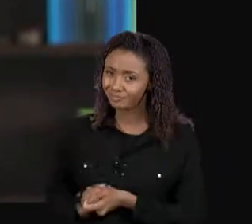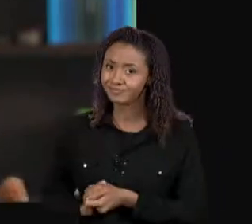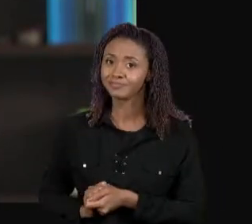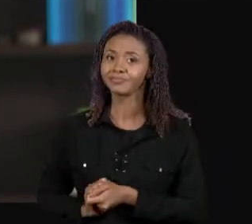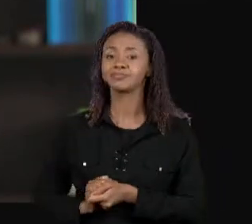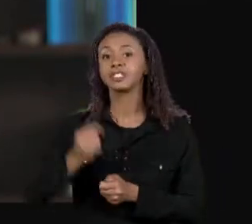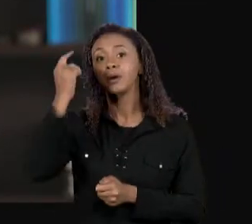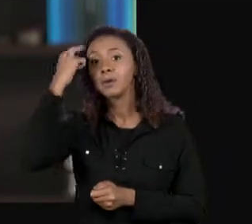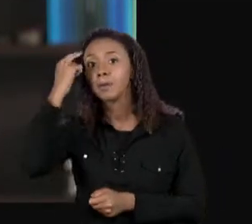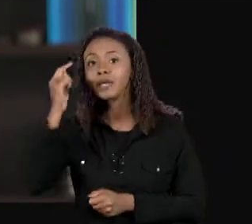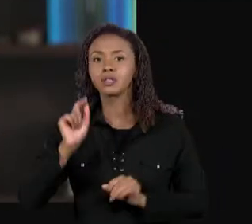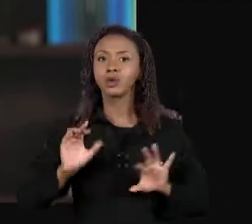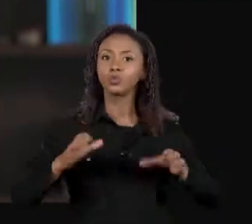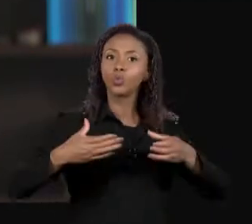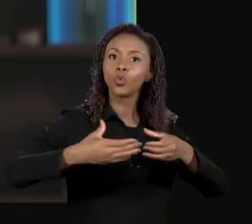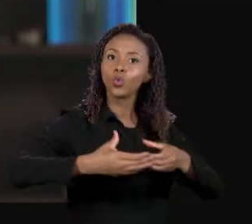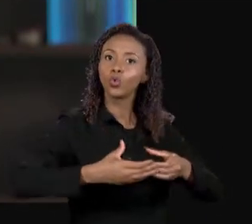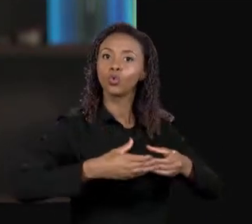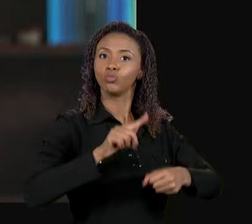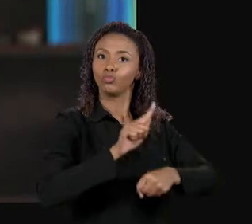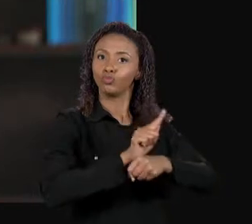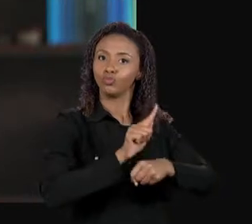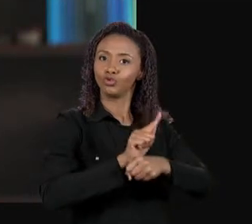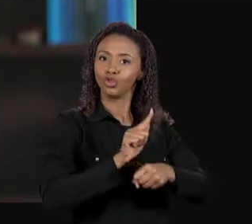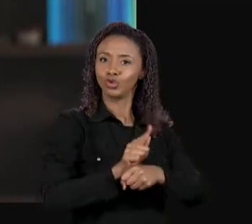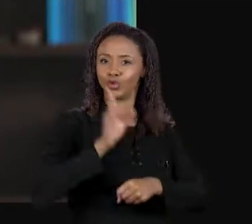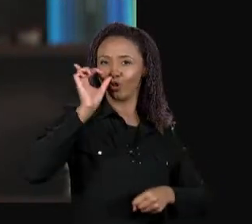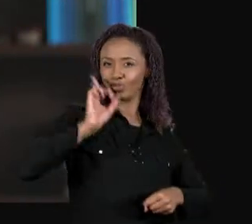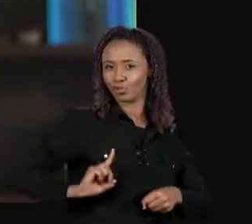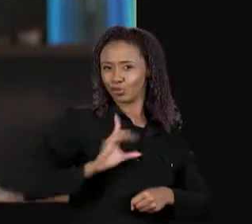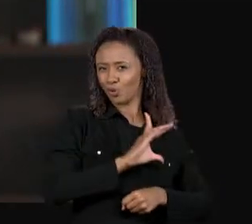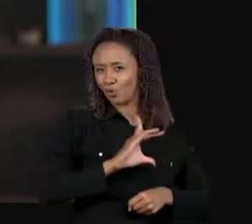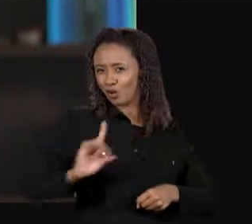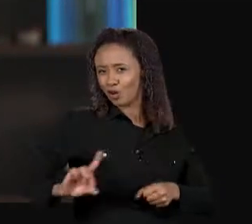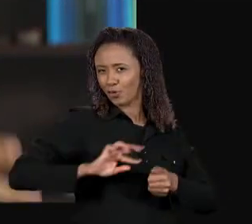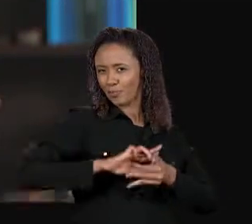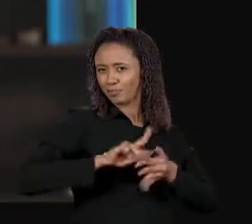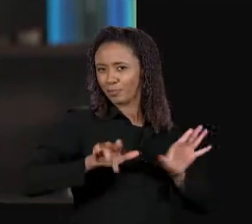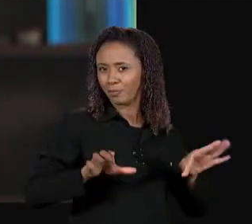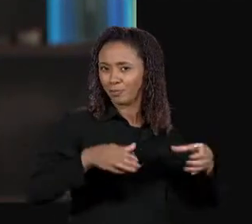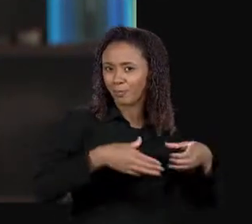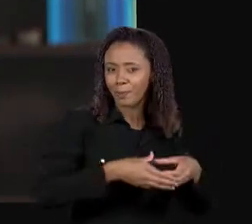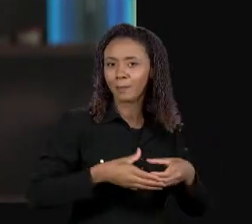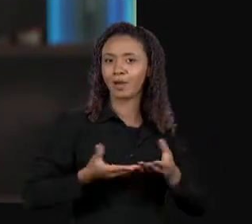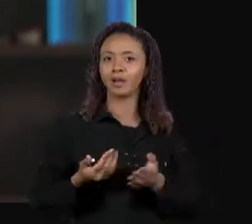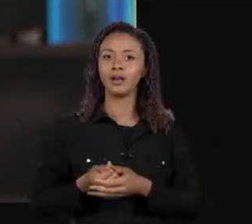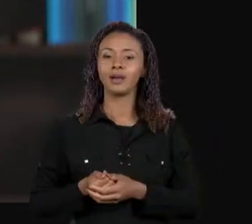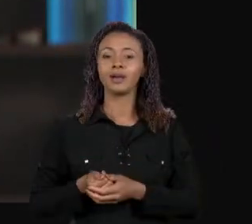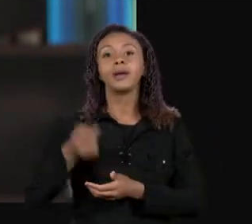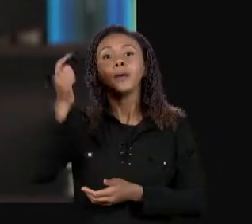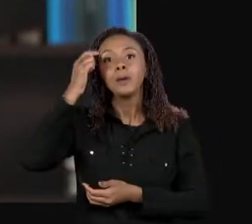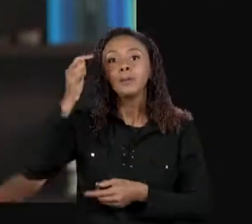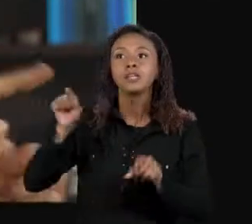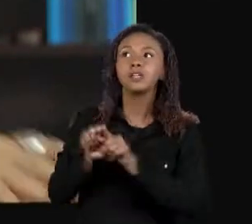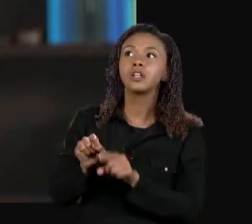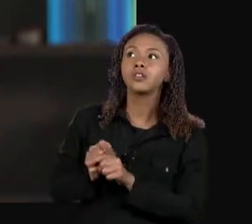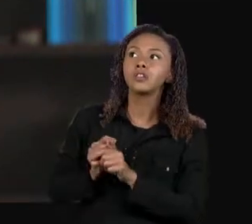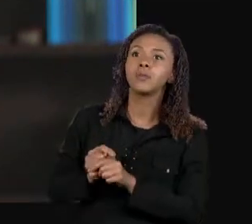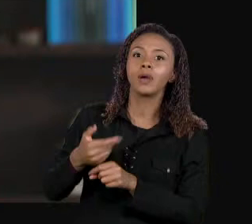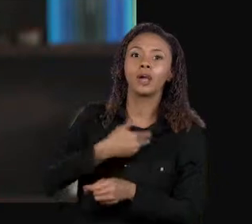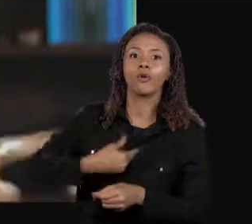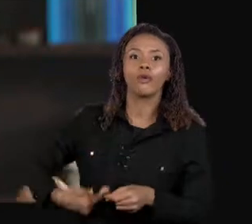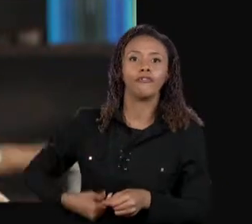de gestão já também, né, um pouco diferenciada, em função de mudanças, inclusive, do financiamento. Então, não foi porque